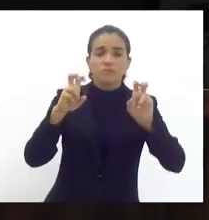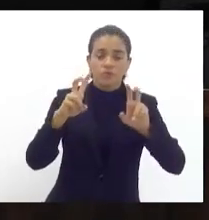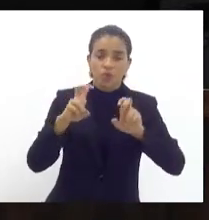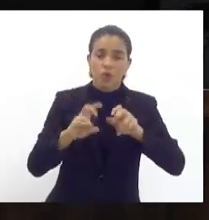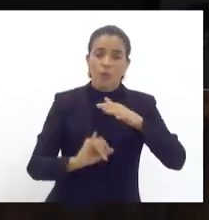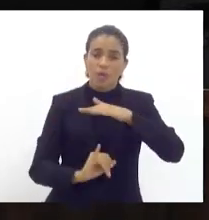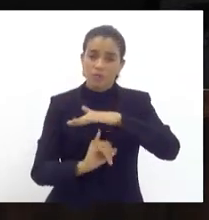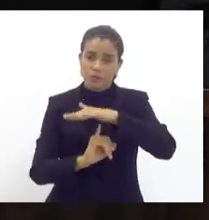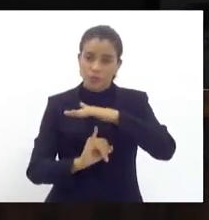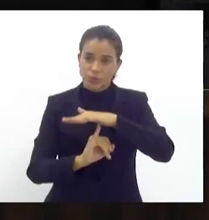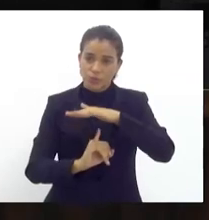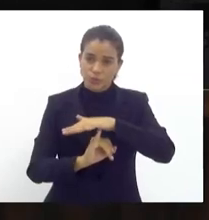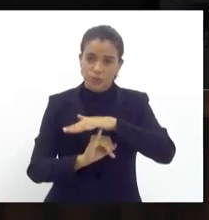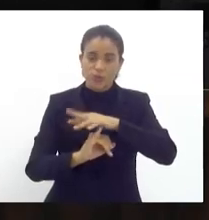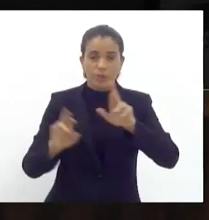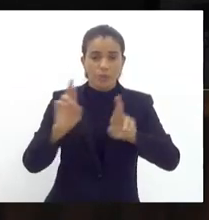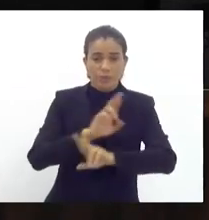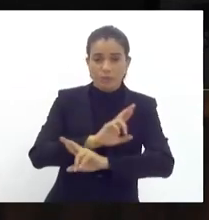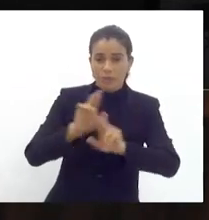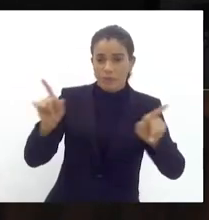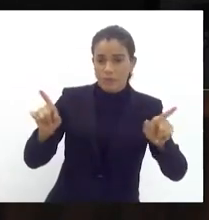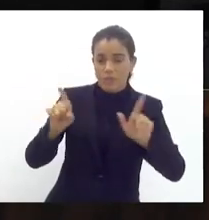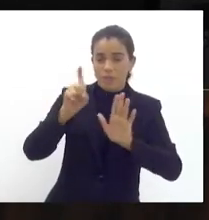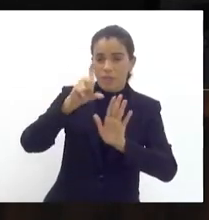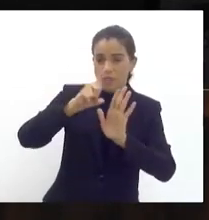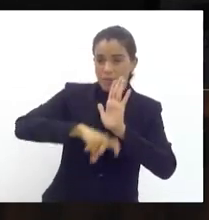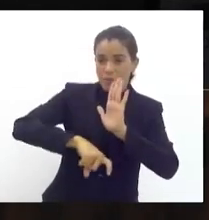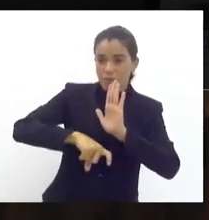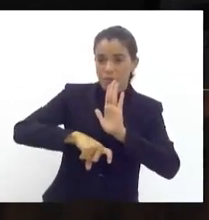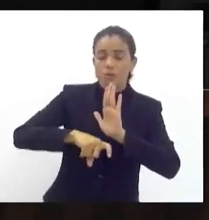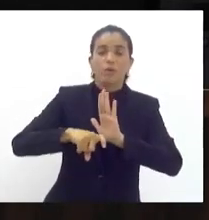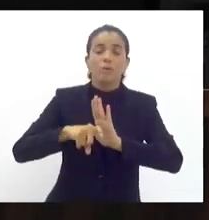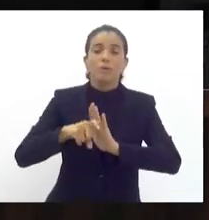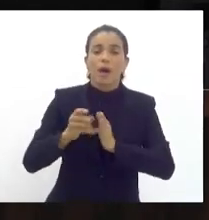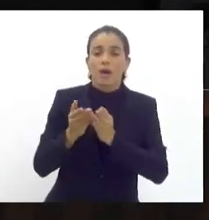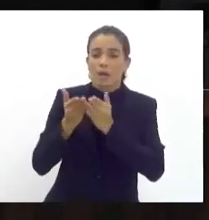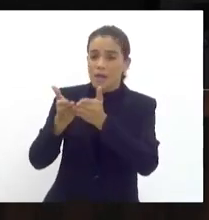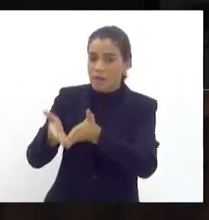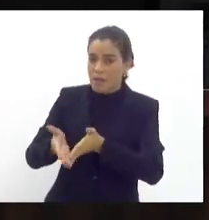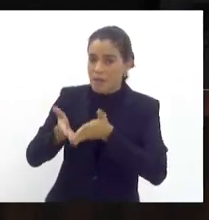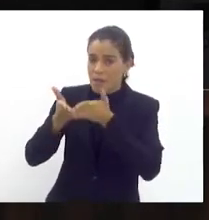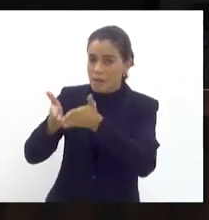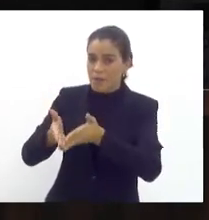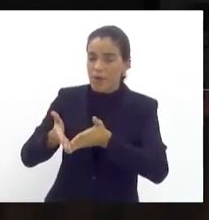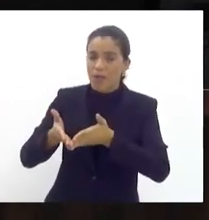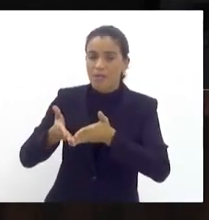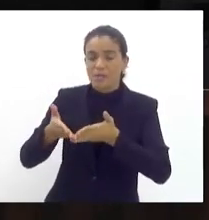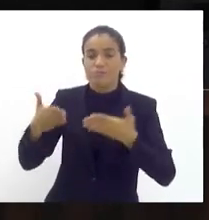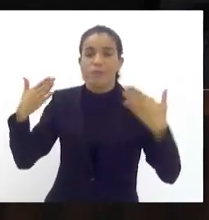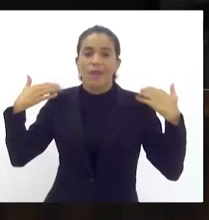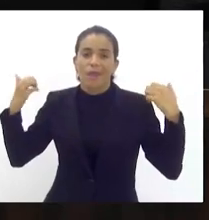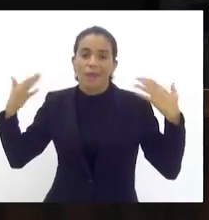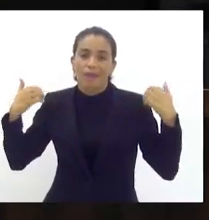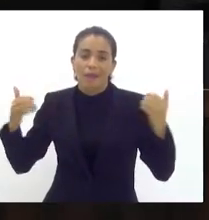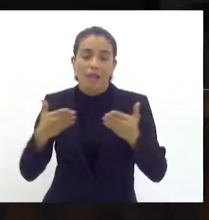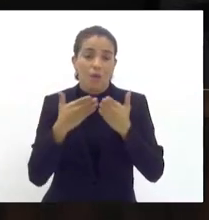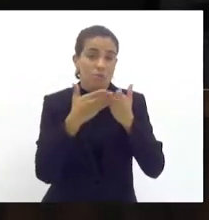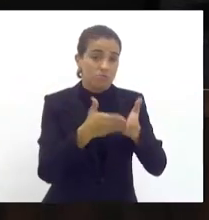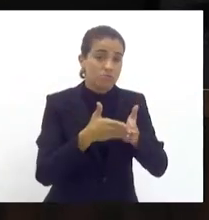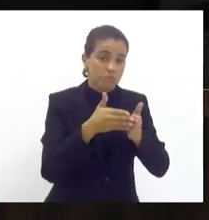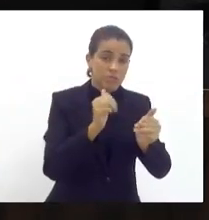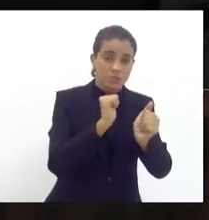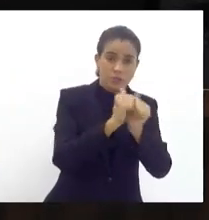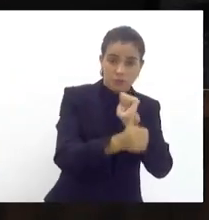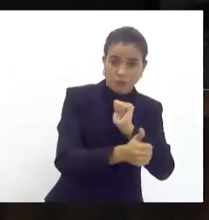instituição de regime diferenciado de tributação para embarcações de Recreio ou de esporte com base no